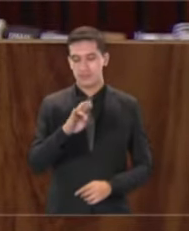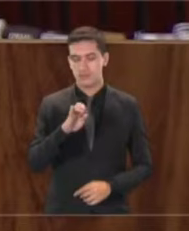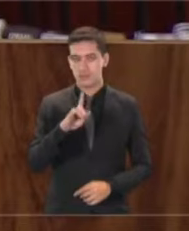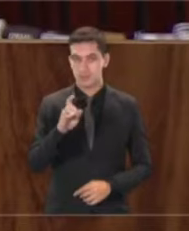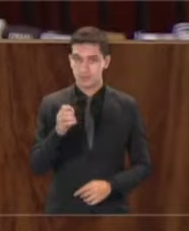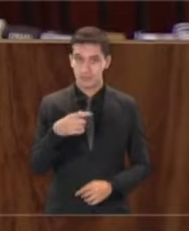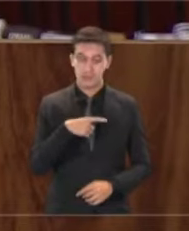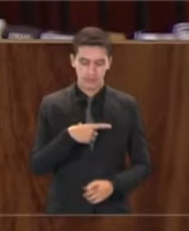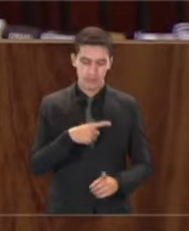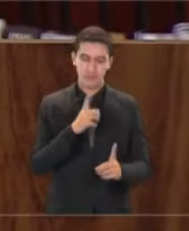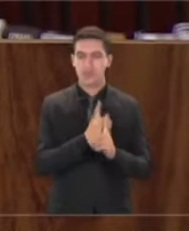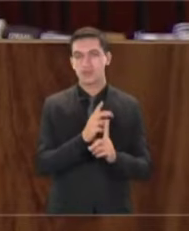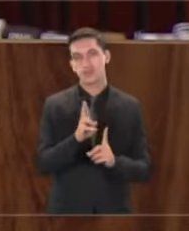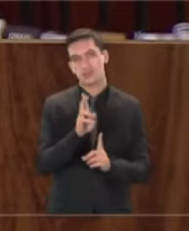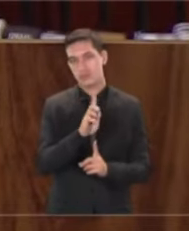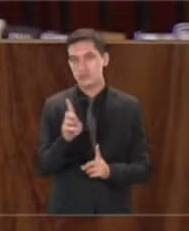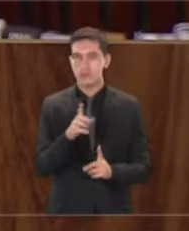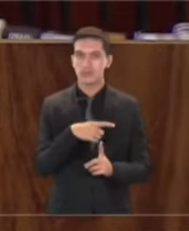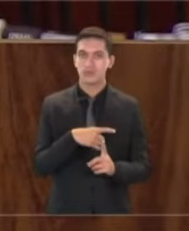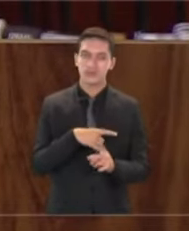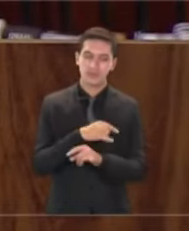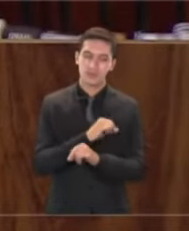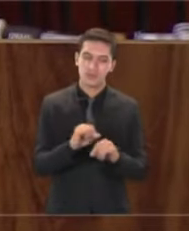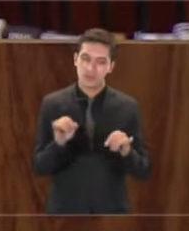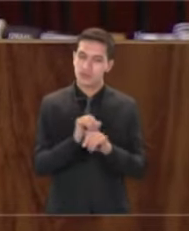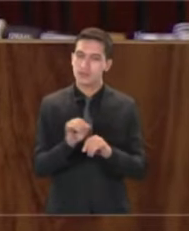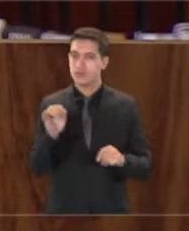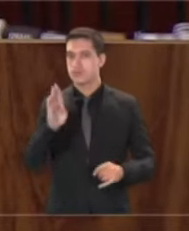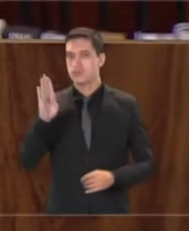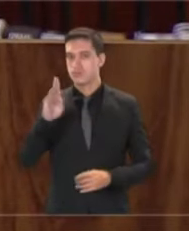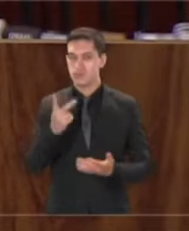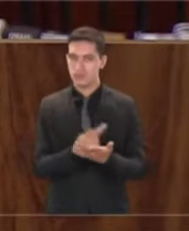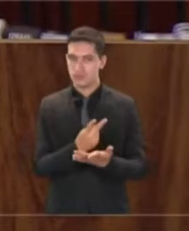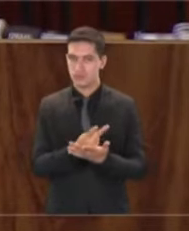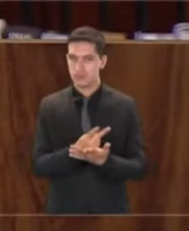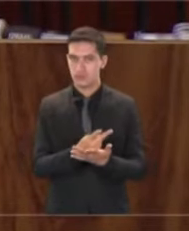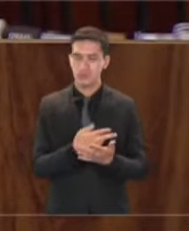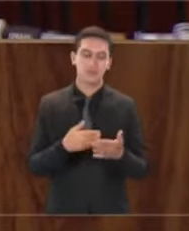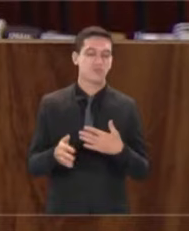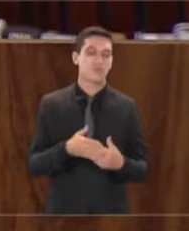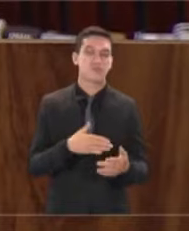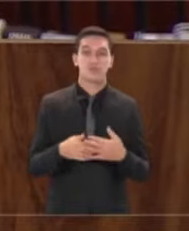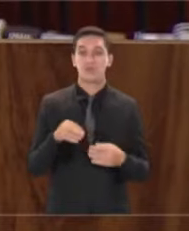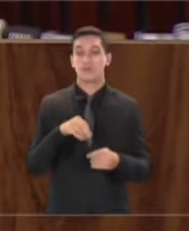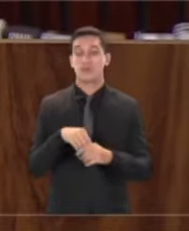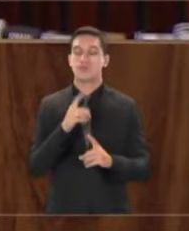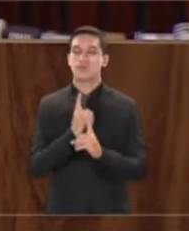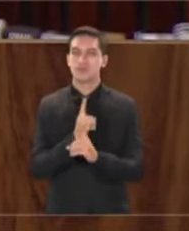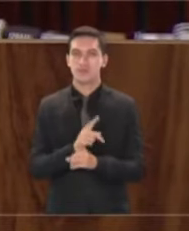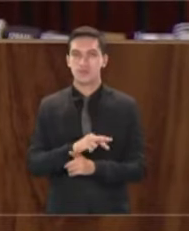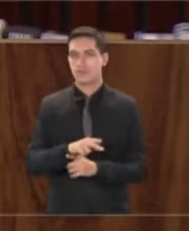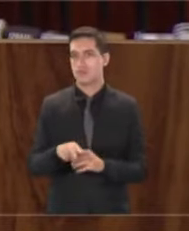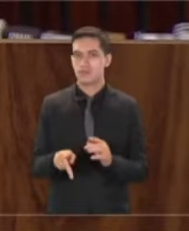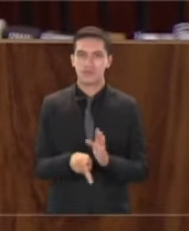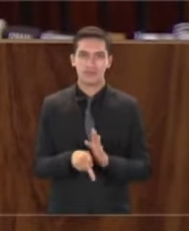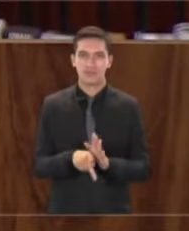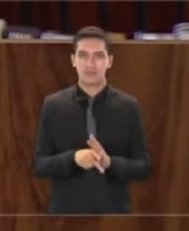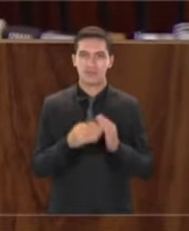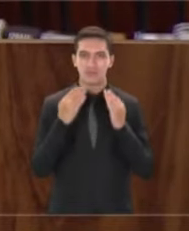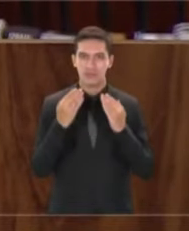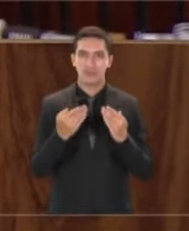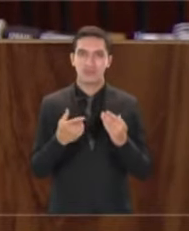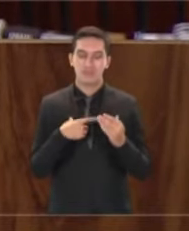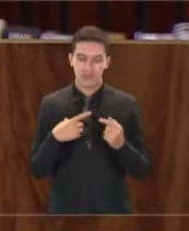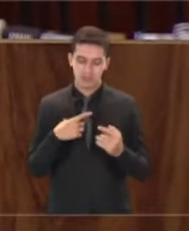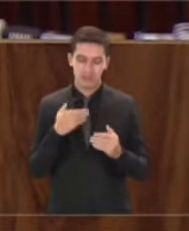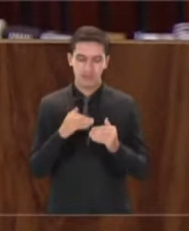perfaz ou não ato de propaganda irregular. Não obstante as justiosas razões lançadas, divido do